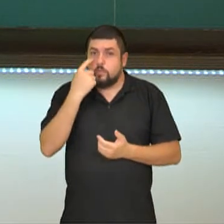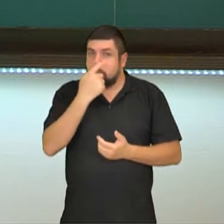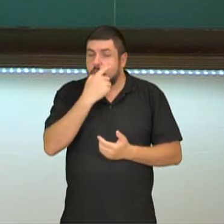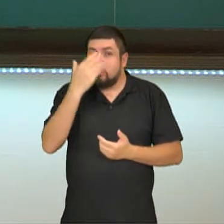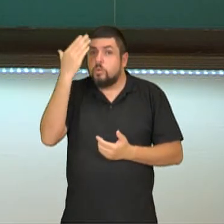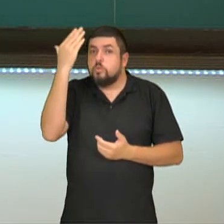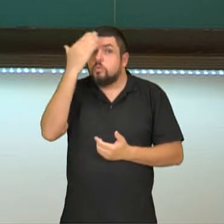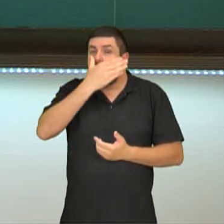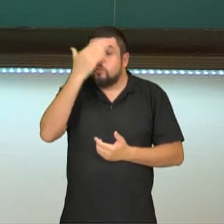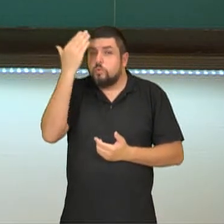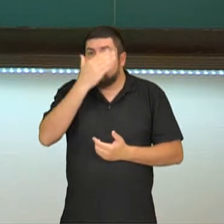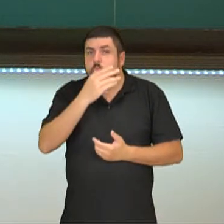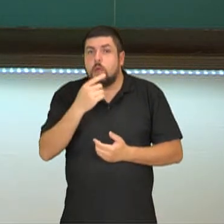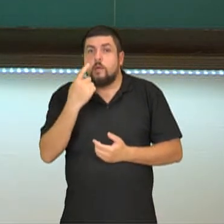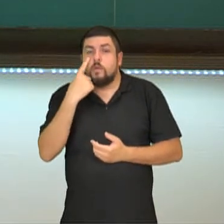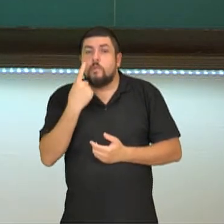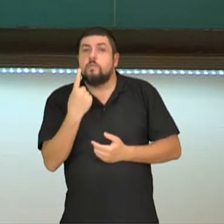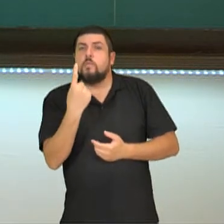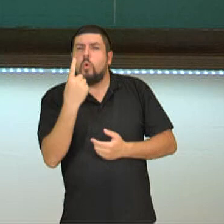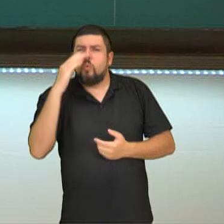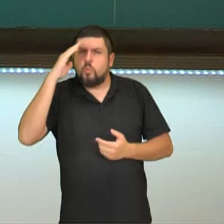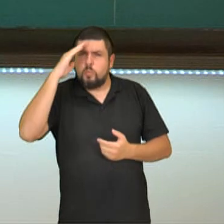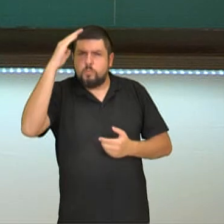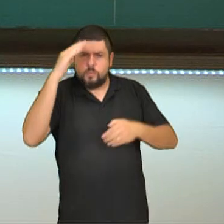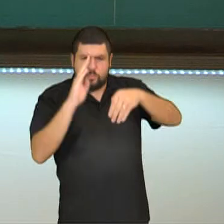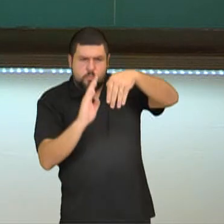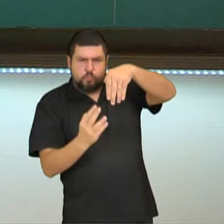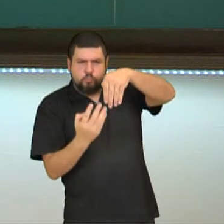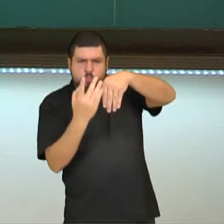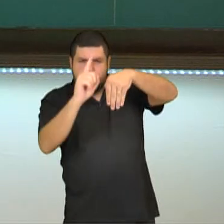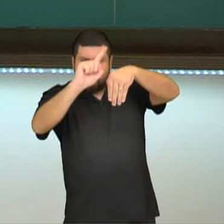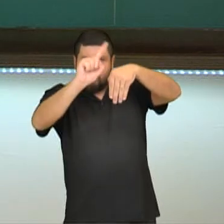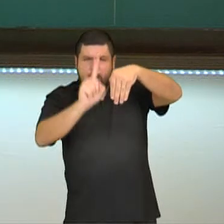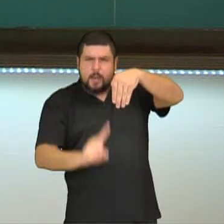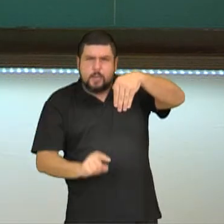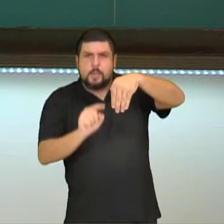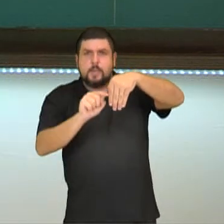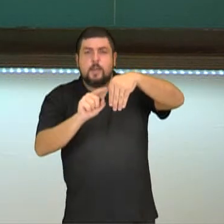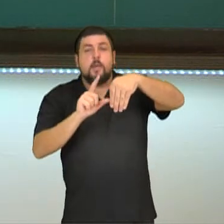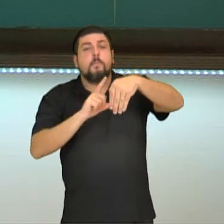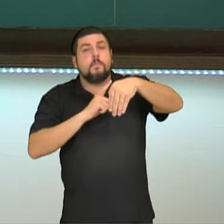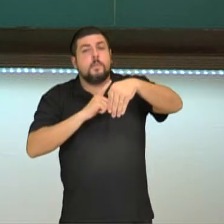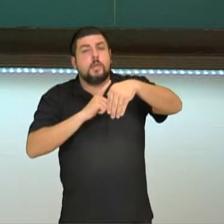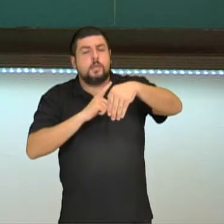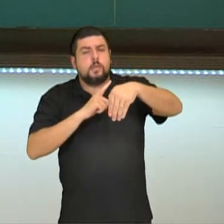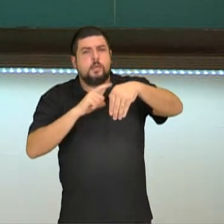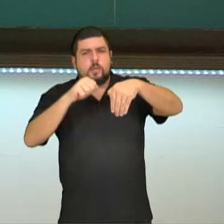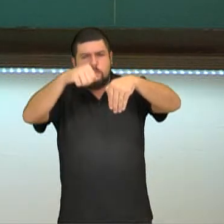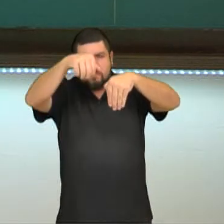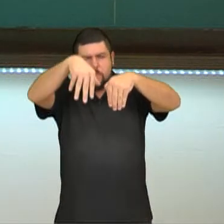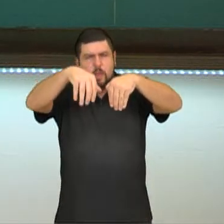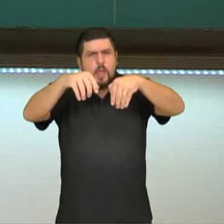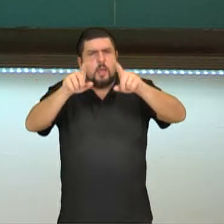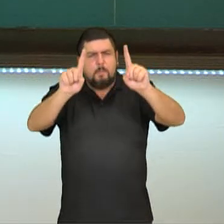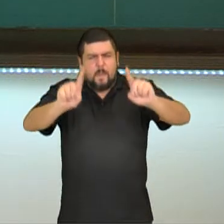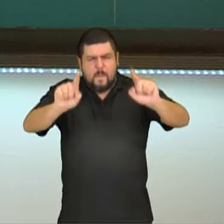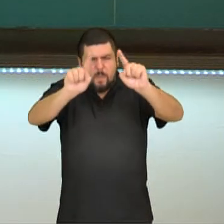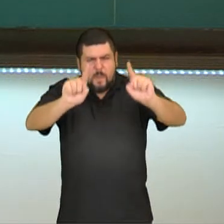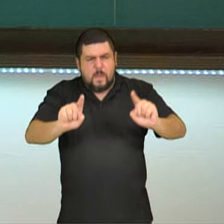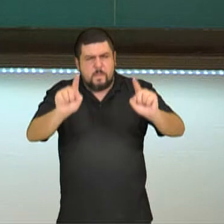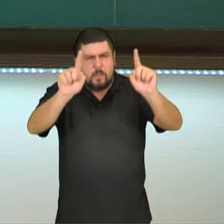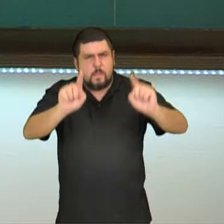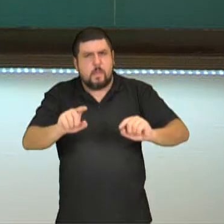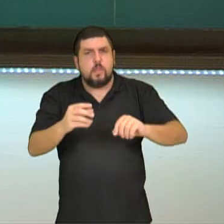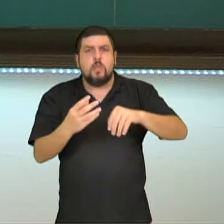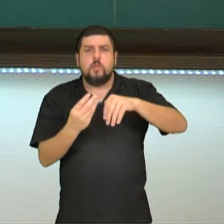mesmo local, por isso a gente consegue enxergar aquele raio pulsante, que são centenas de raios, descargas elétricas caindo, tá? E aí isso